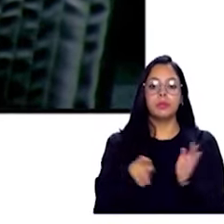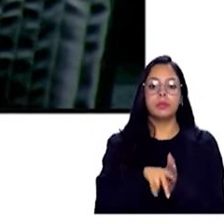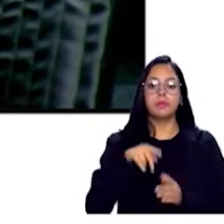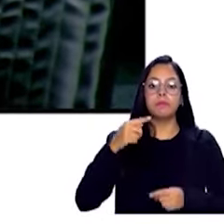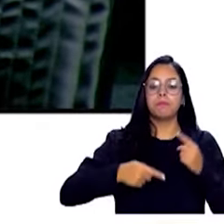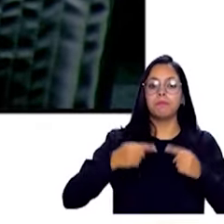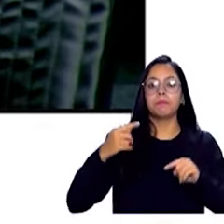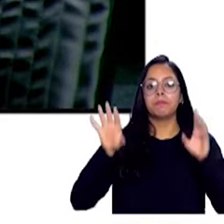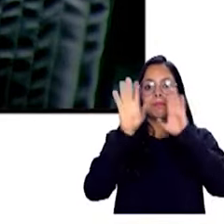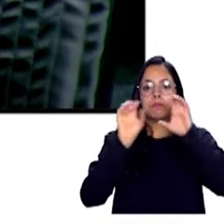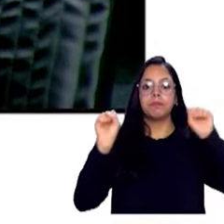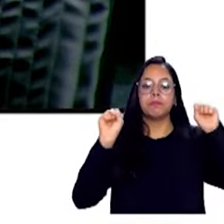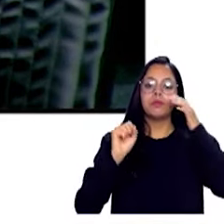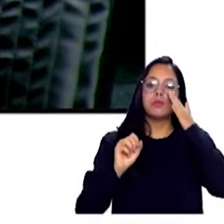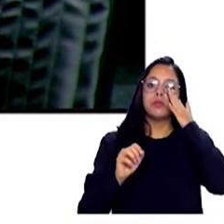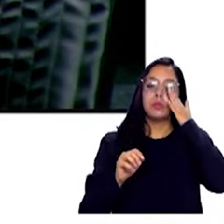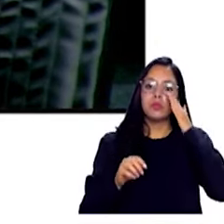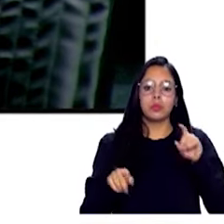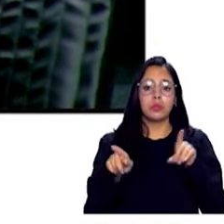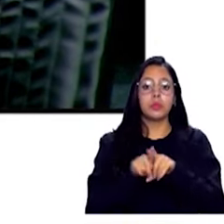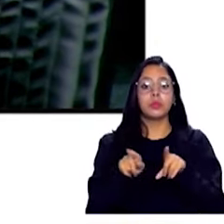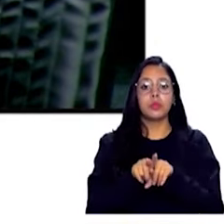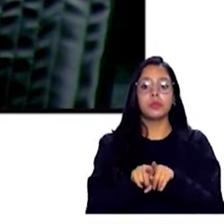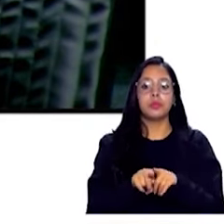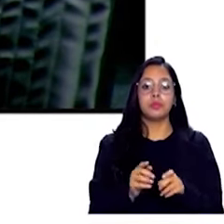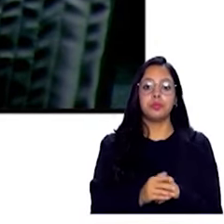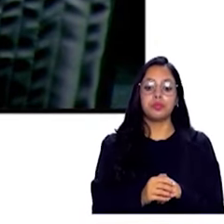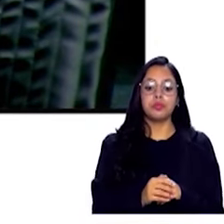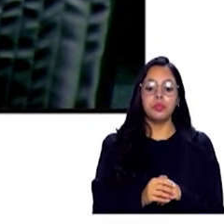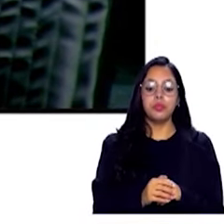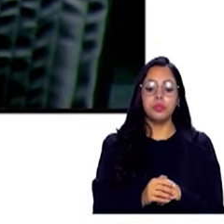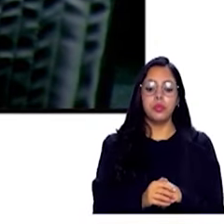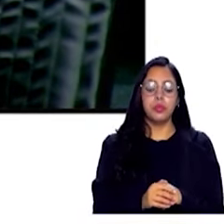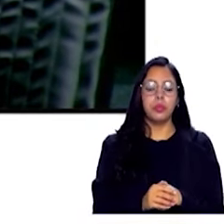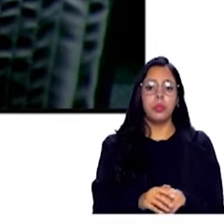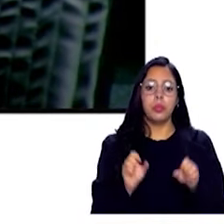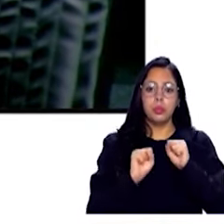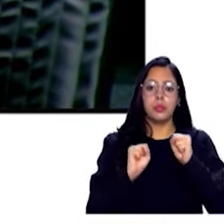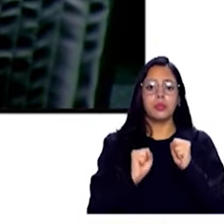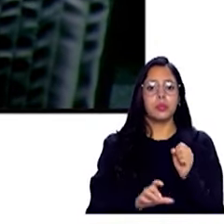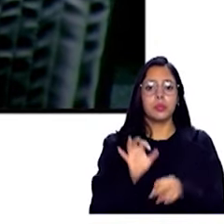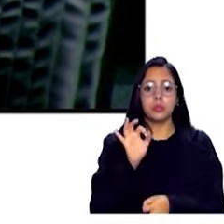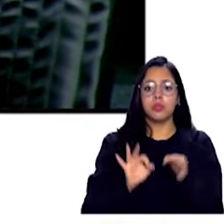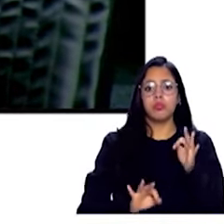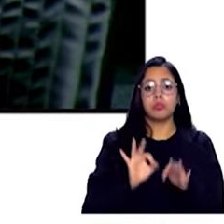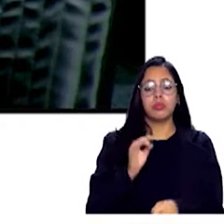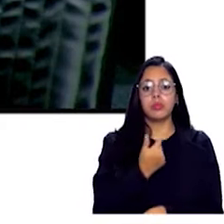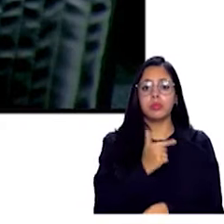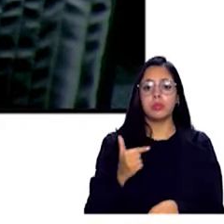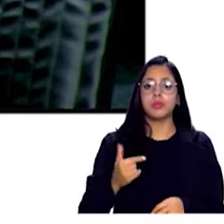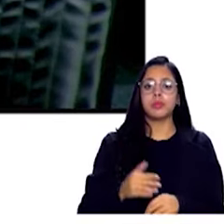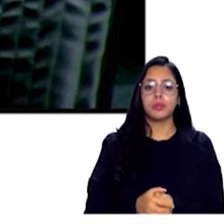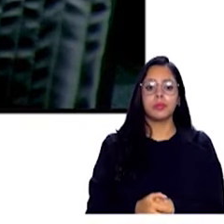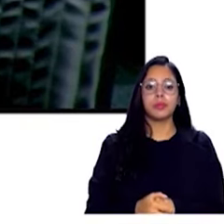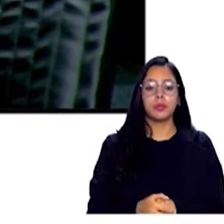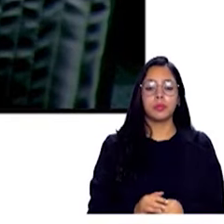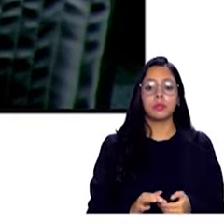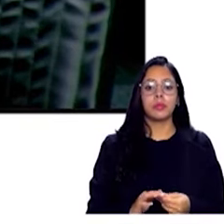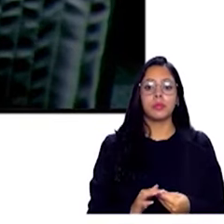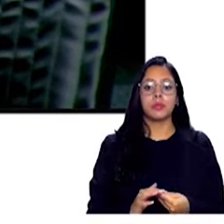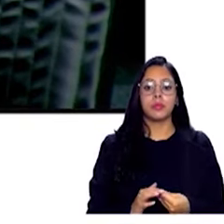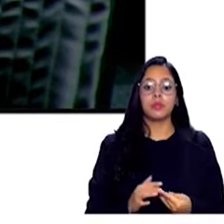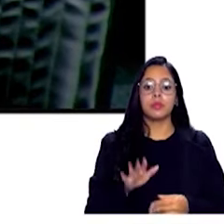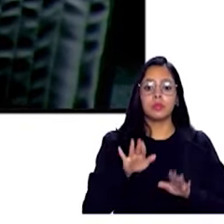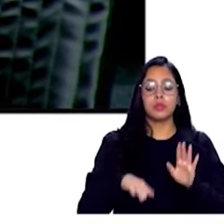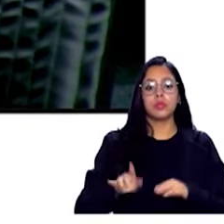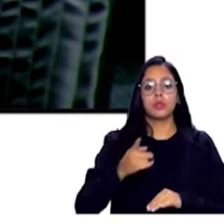Justiça no Supremo Tribunal Federal Talvez seja um enorme de uma injustiça então talvez nós precisamos na verdade pensar